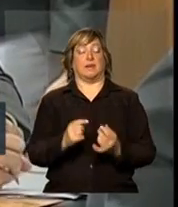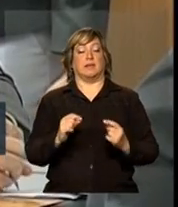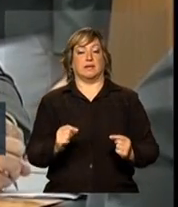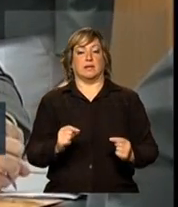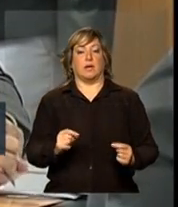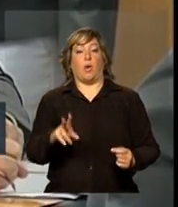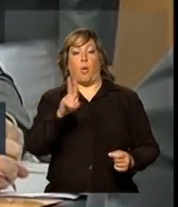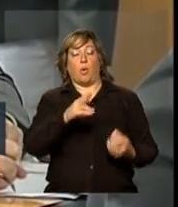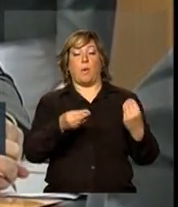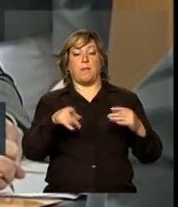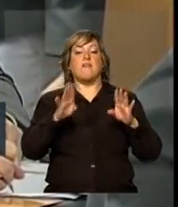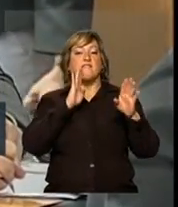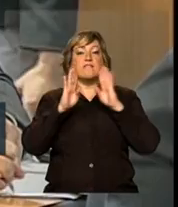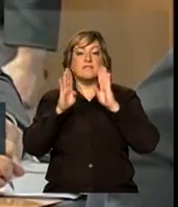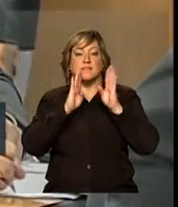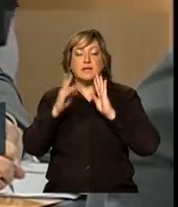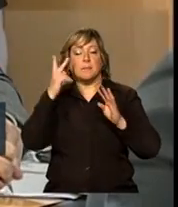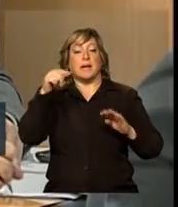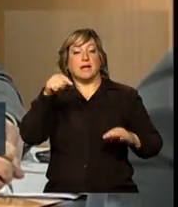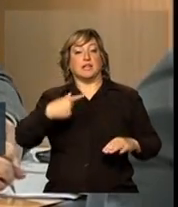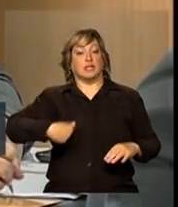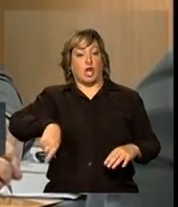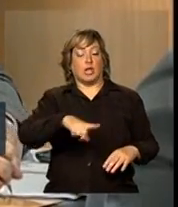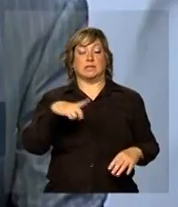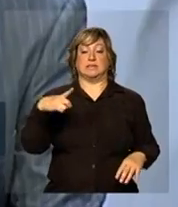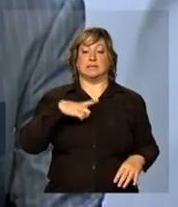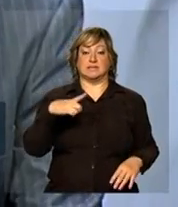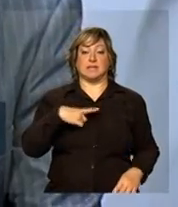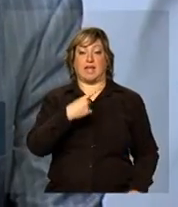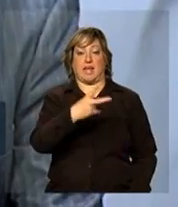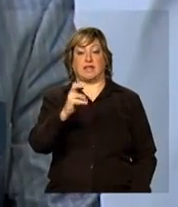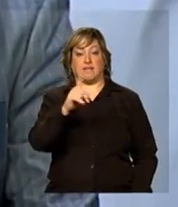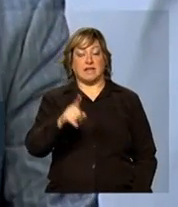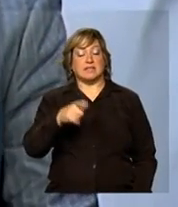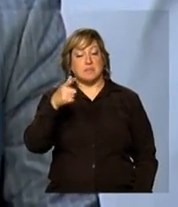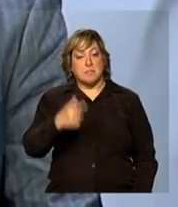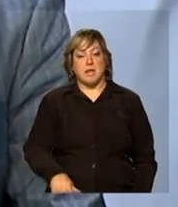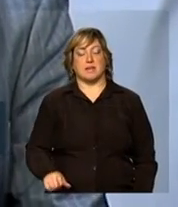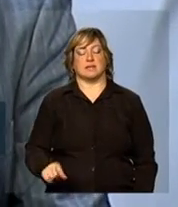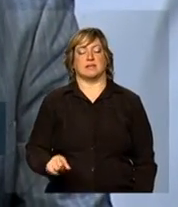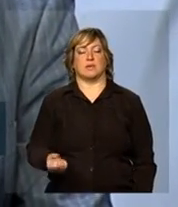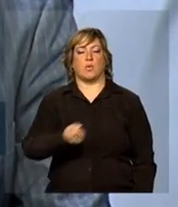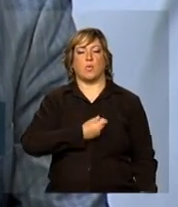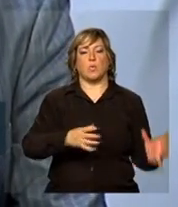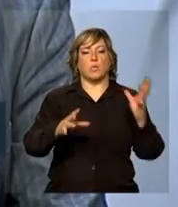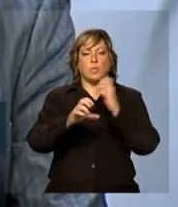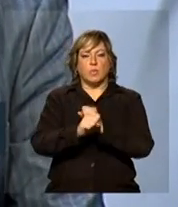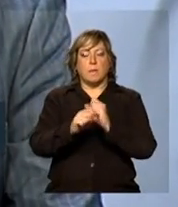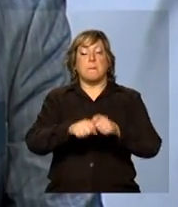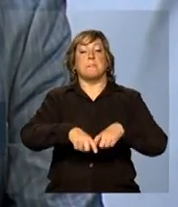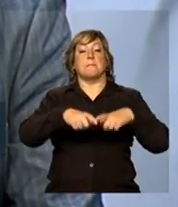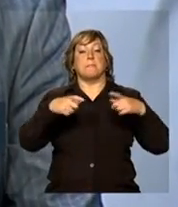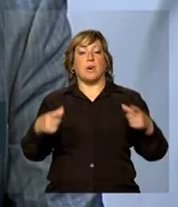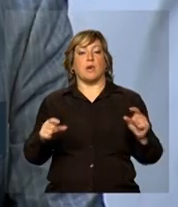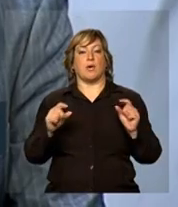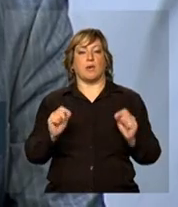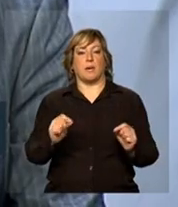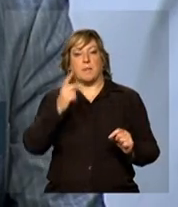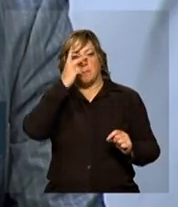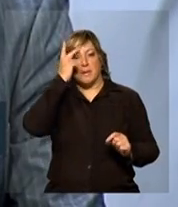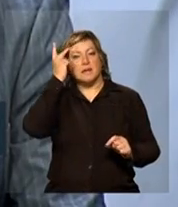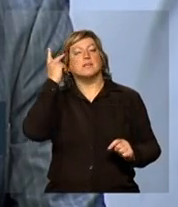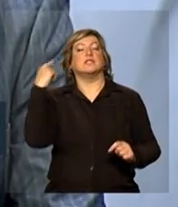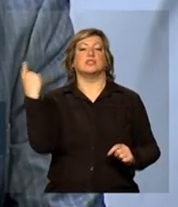instrumentos como o Facebook para isso, para que a gente tenha cada vez mais um número maior de pessoas que